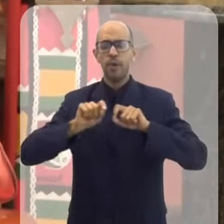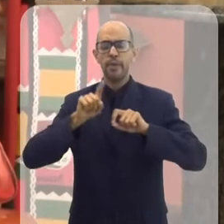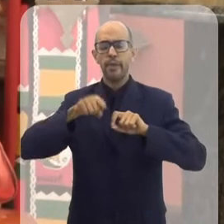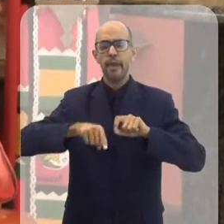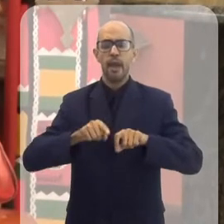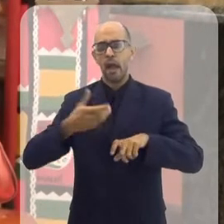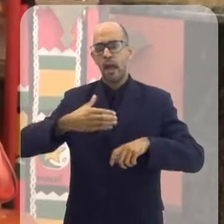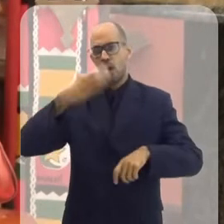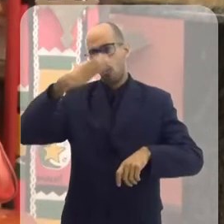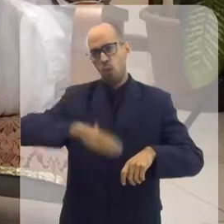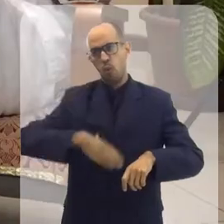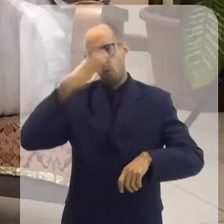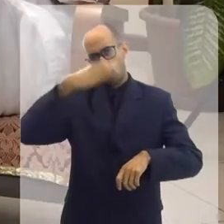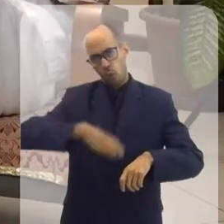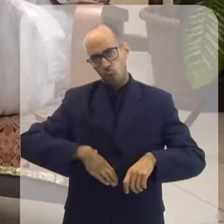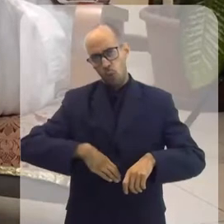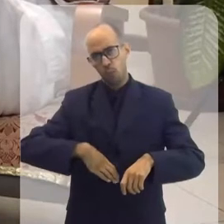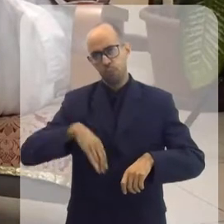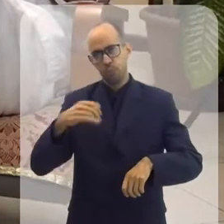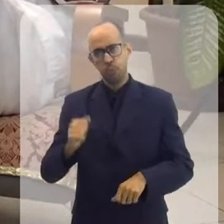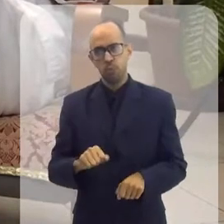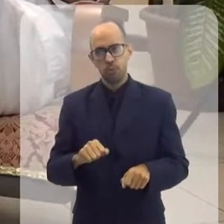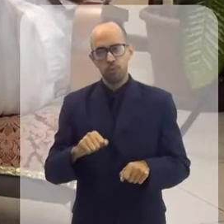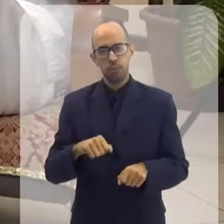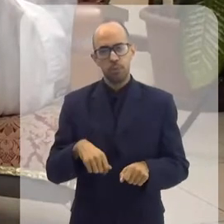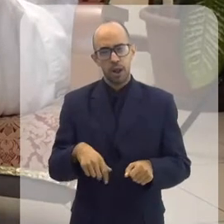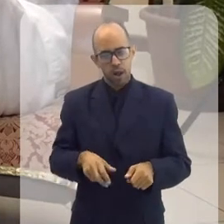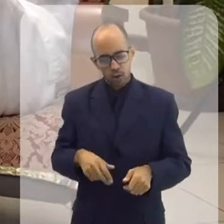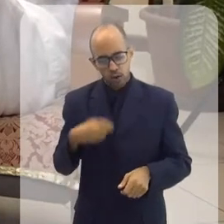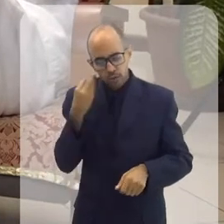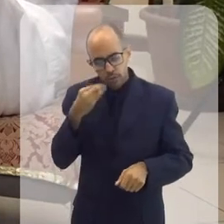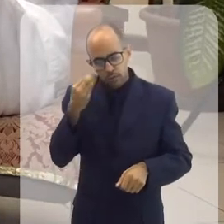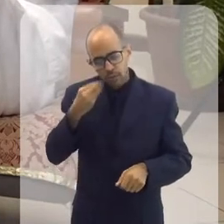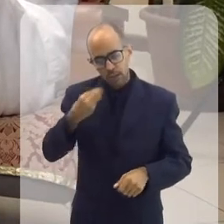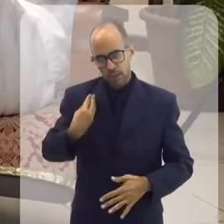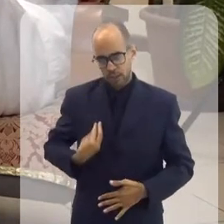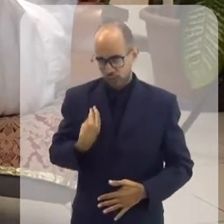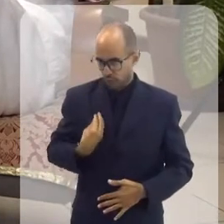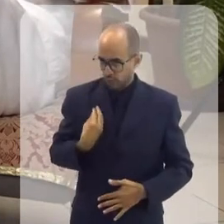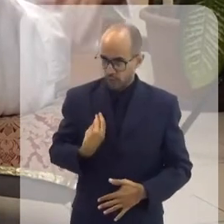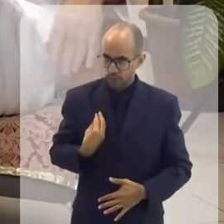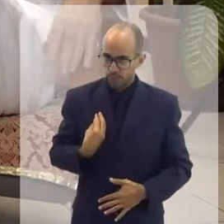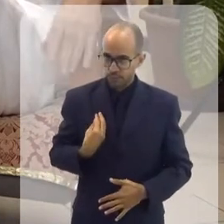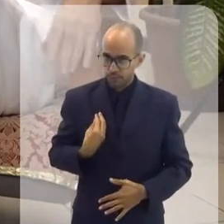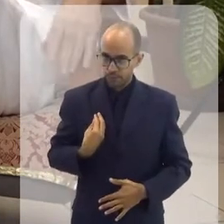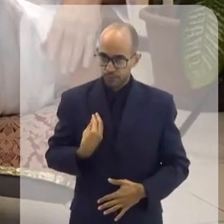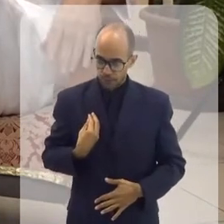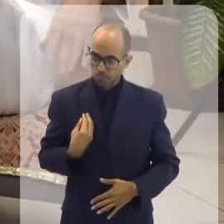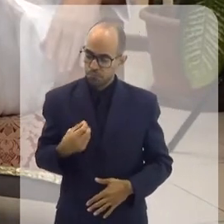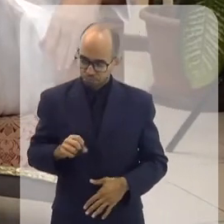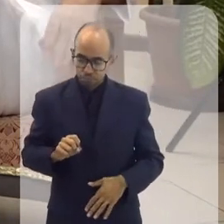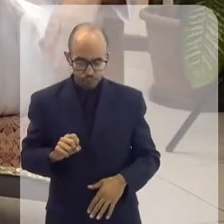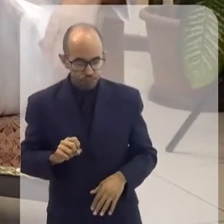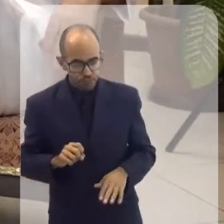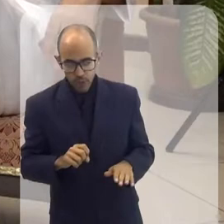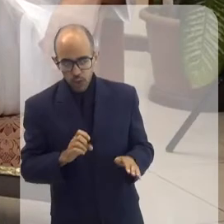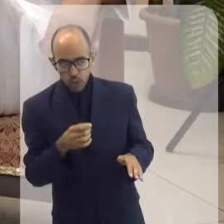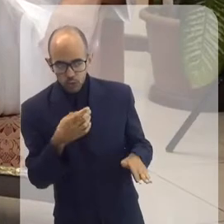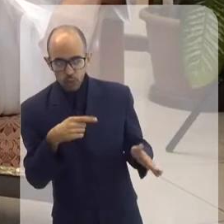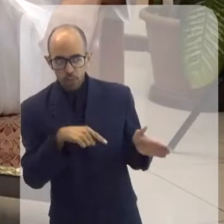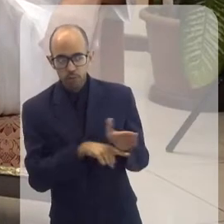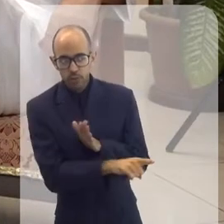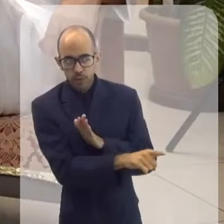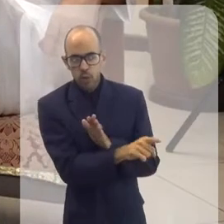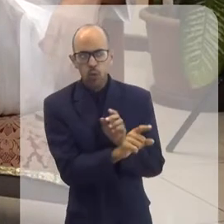essa dimensão do corpo tão fundamental para nossa jornada de vida e só para quem não